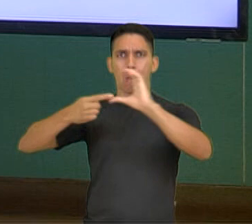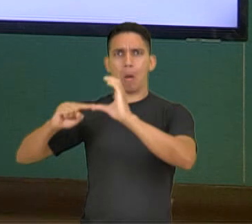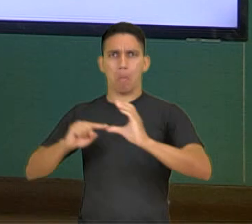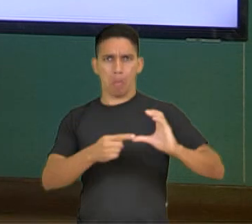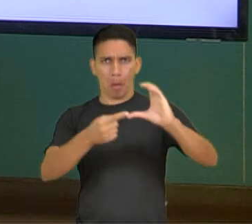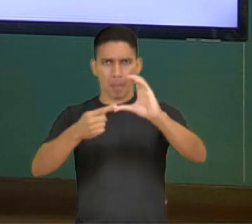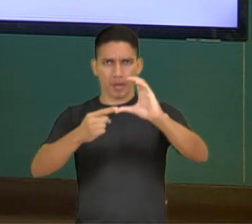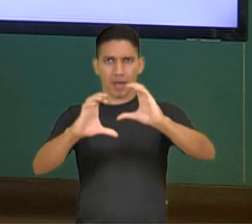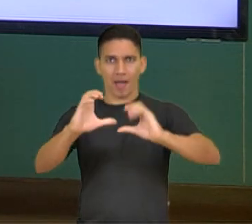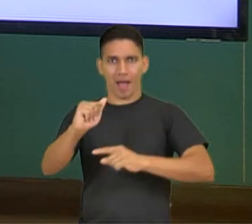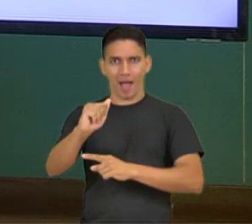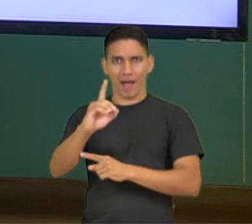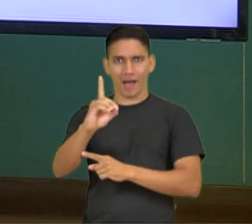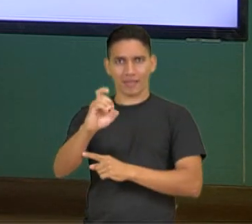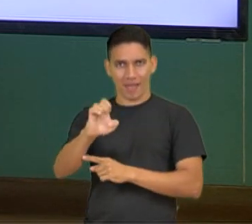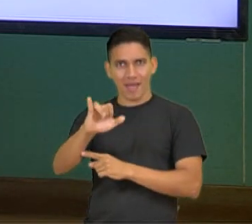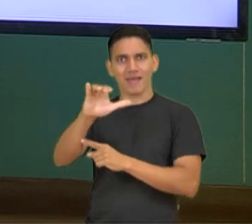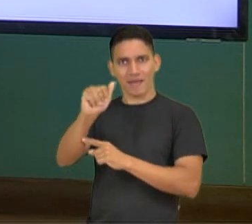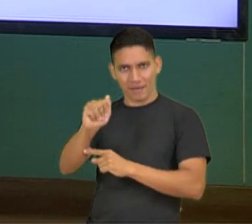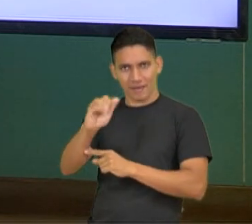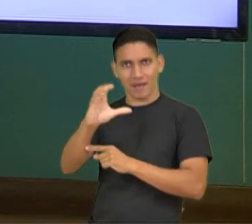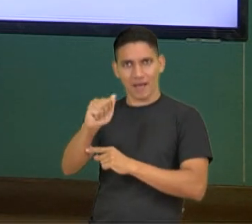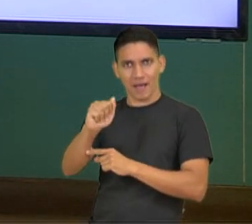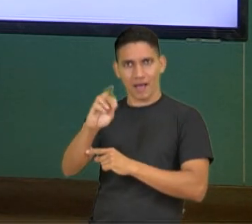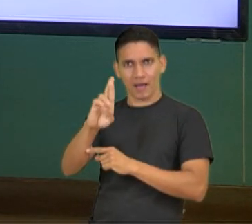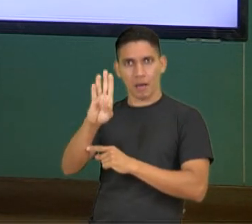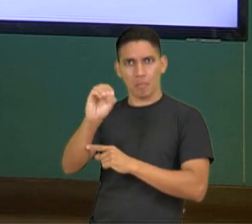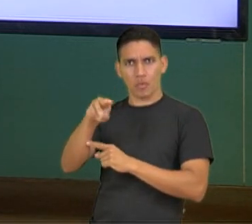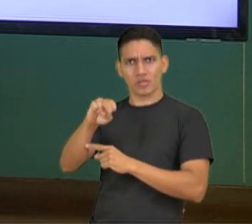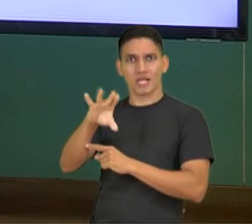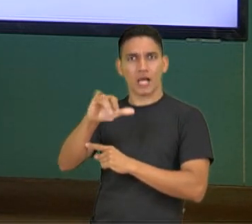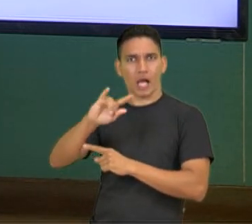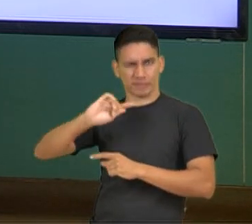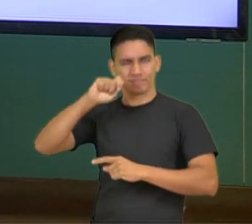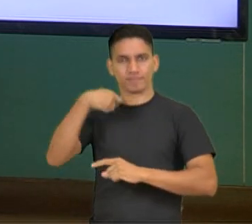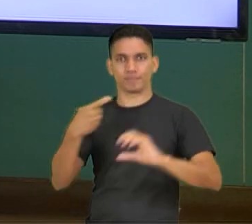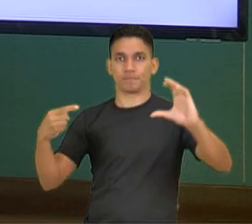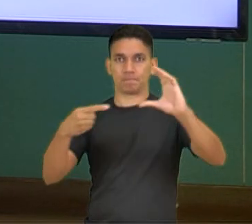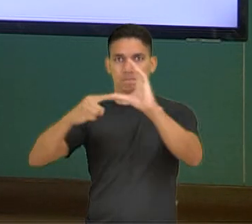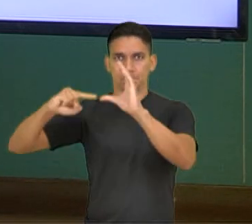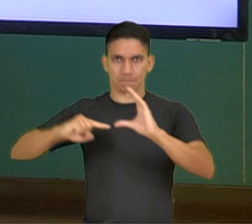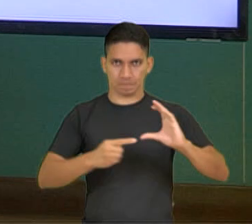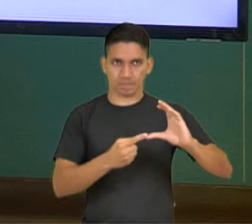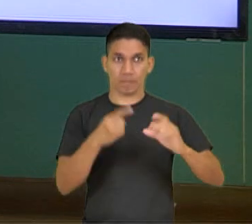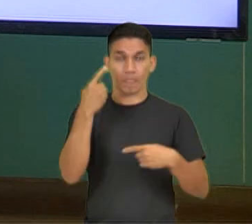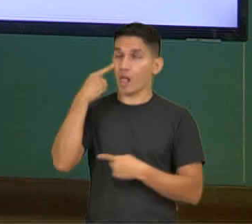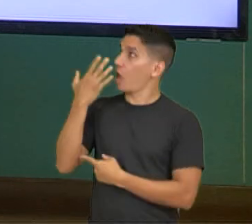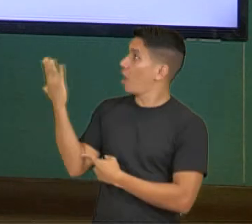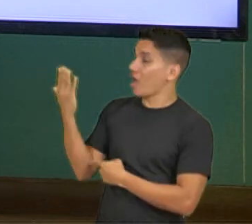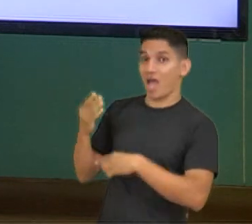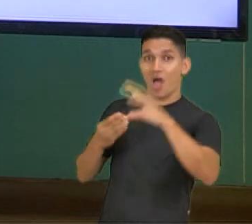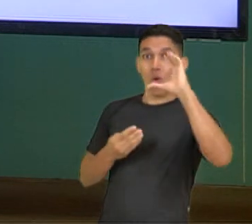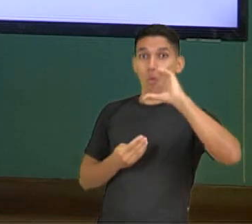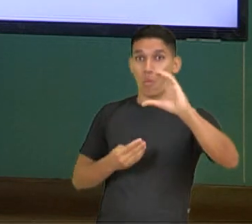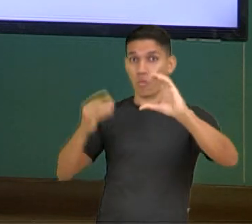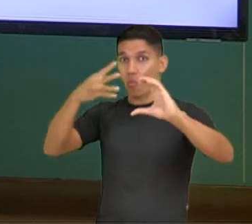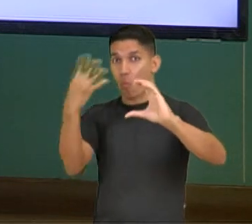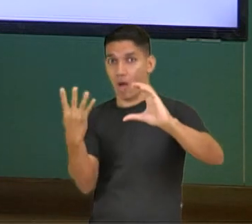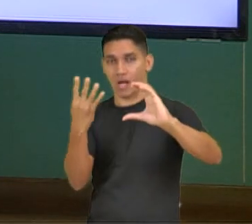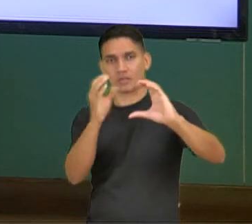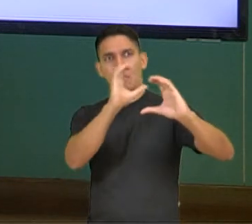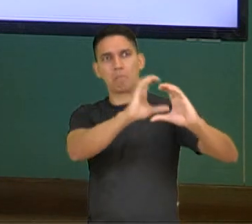cadeias carbônicas, observe. Aqui nós temos 4 átomos de carbonos ligados com